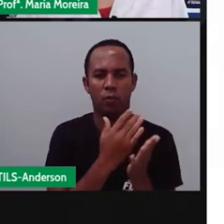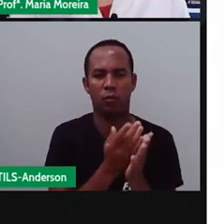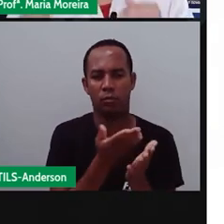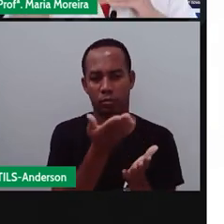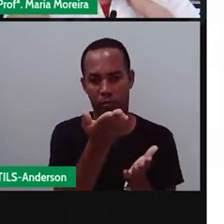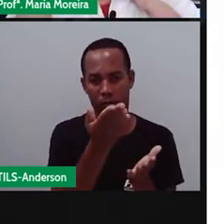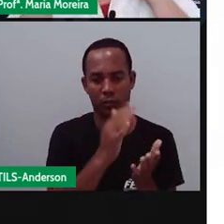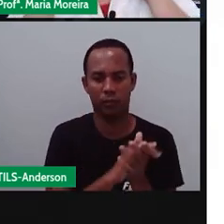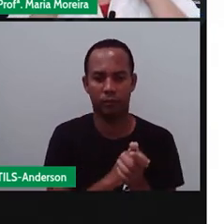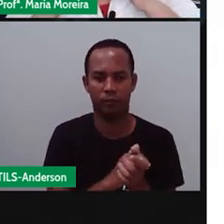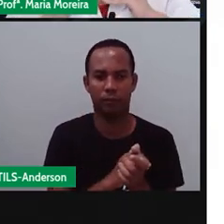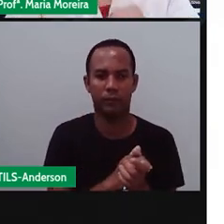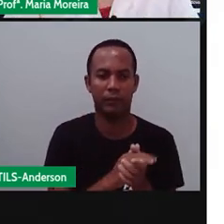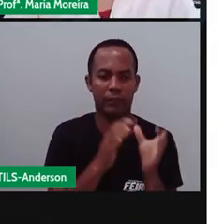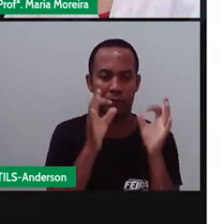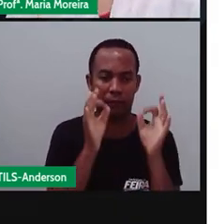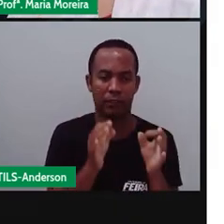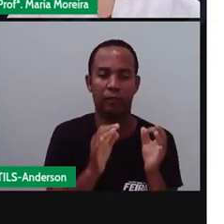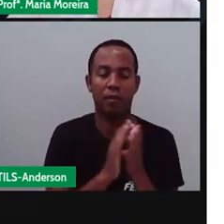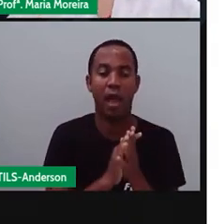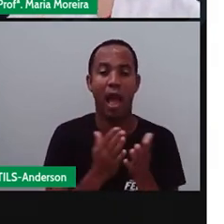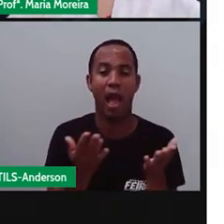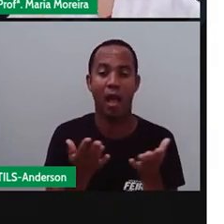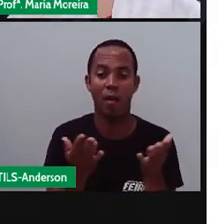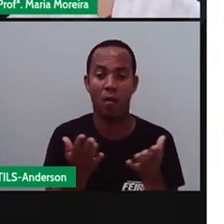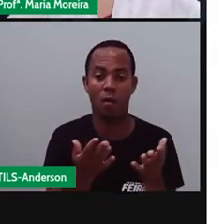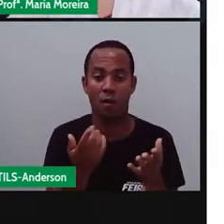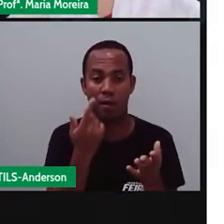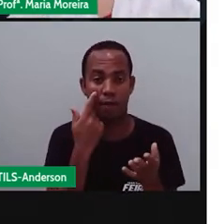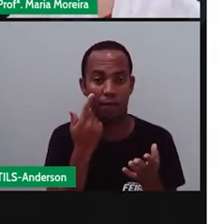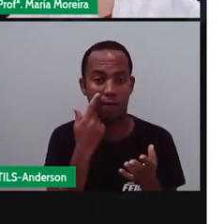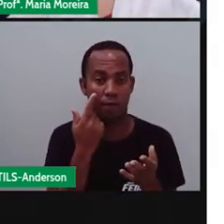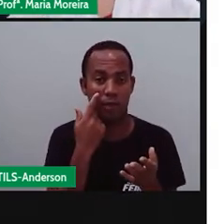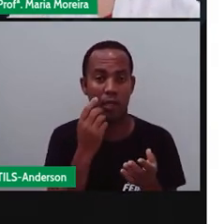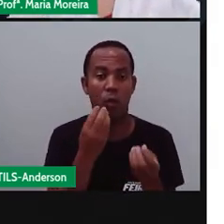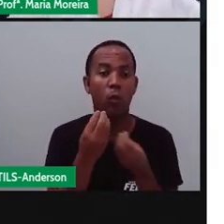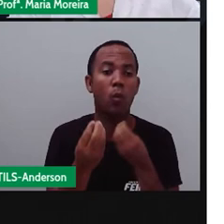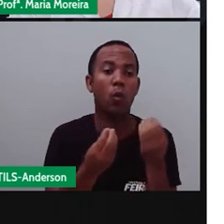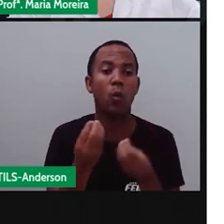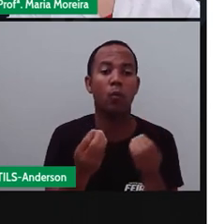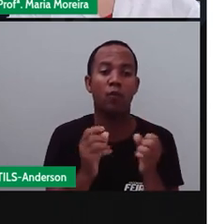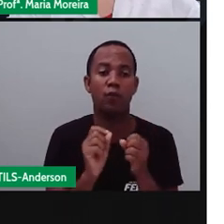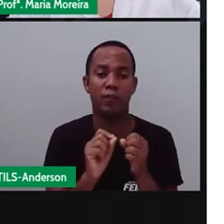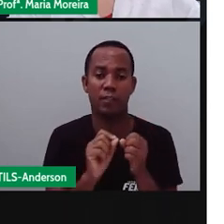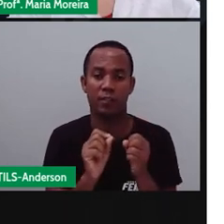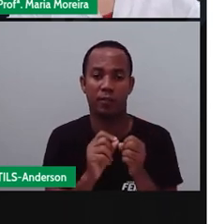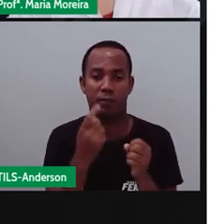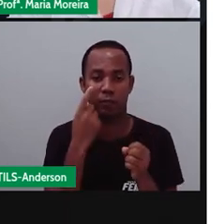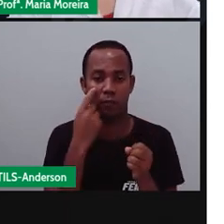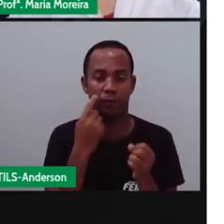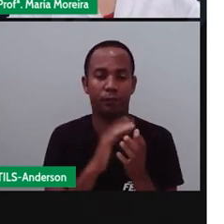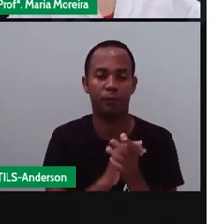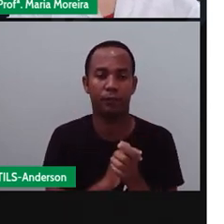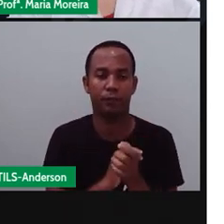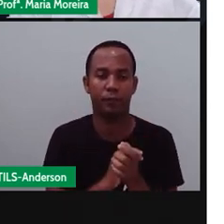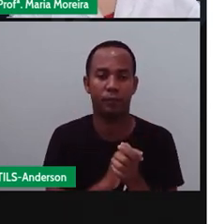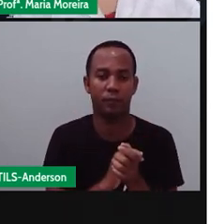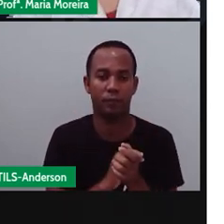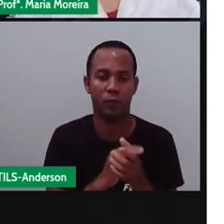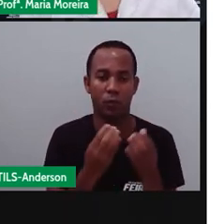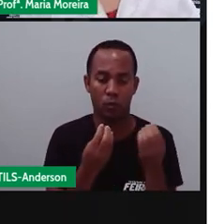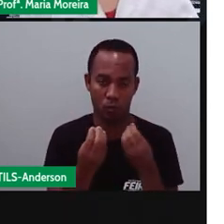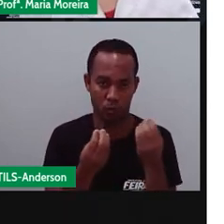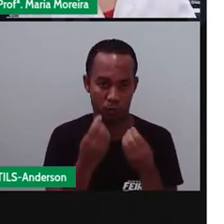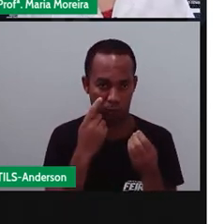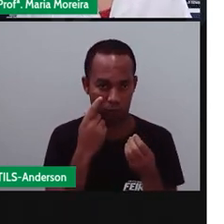bolo. Exatamente certinho. Tudo que eu preciso saber. O modo de